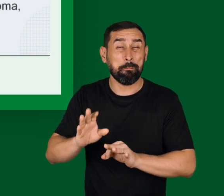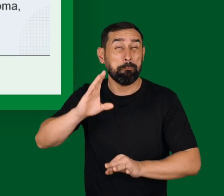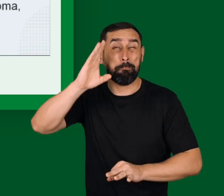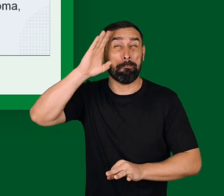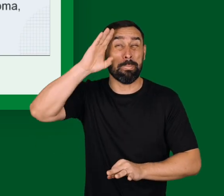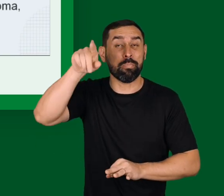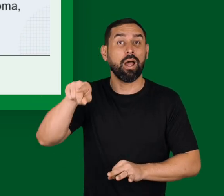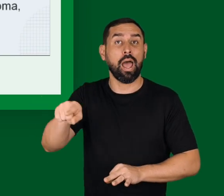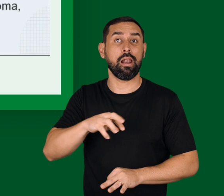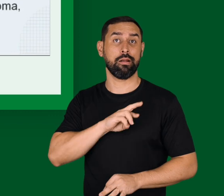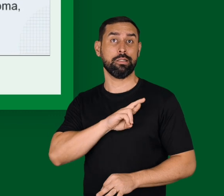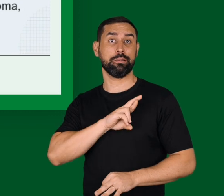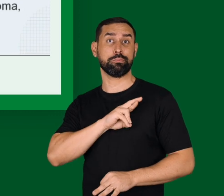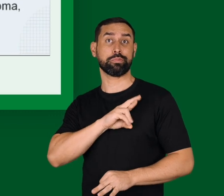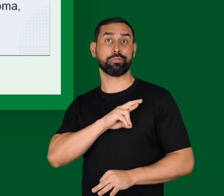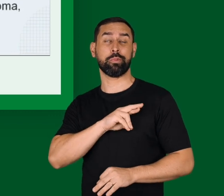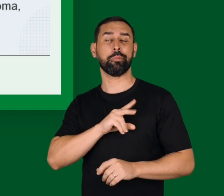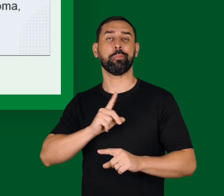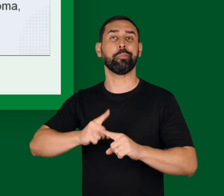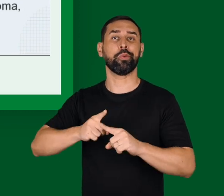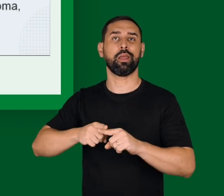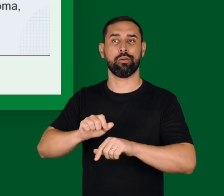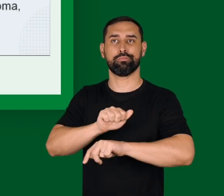eminente de parada na criança